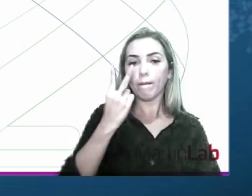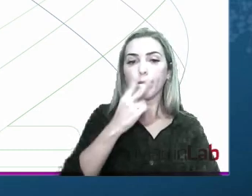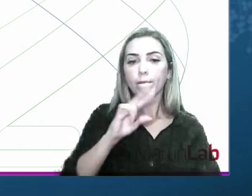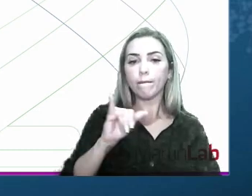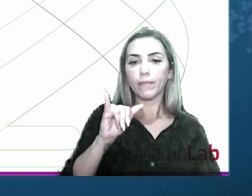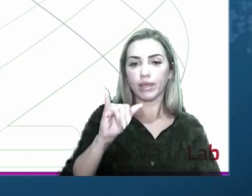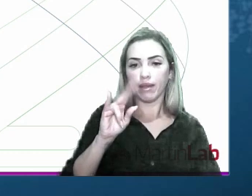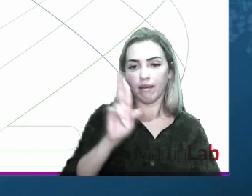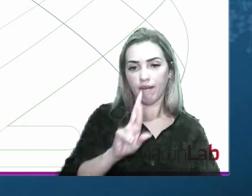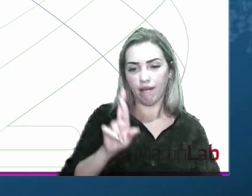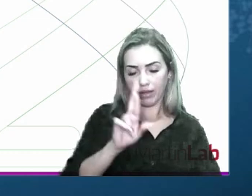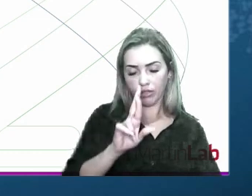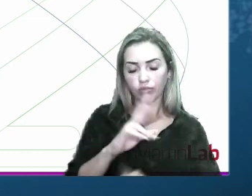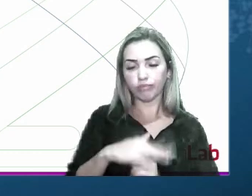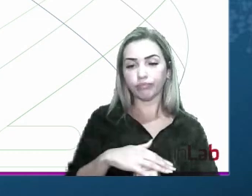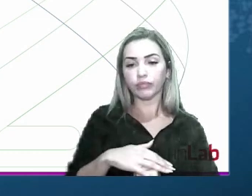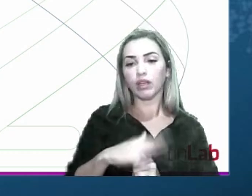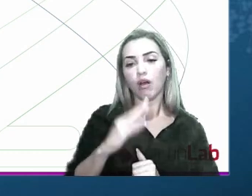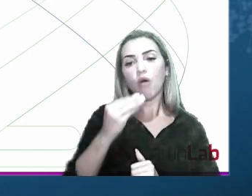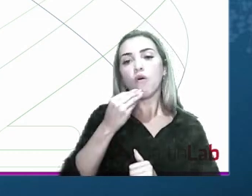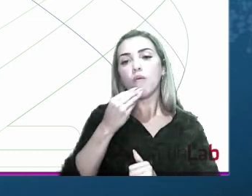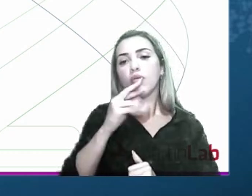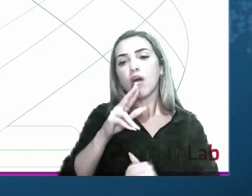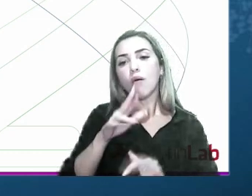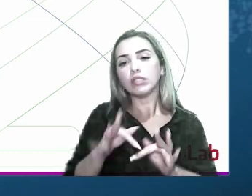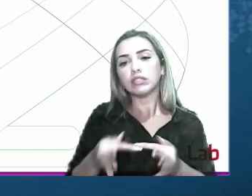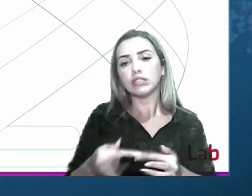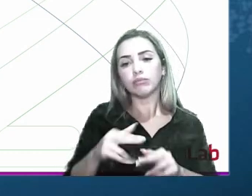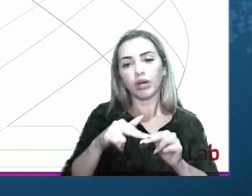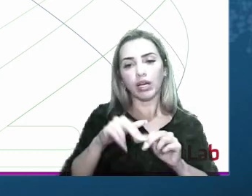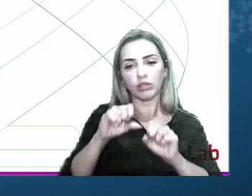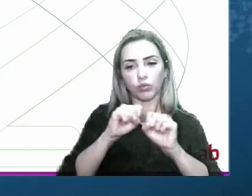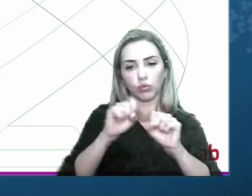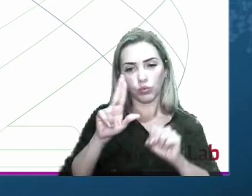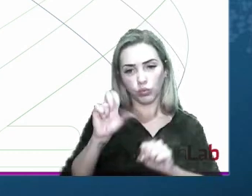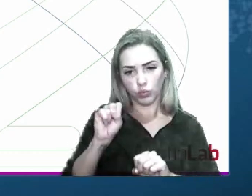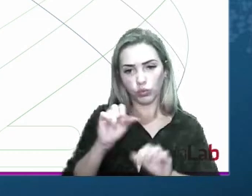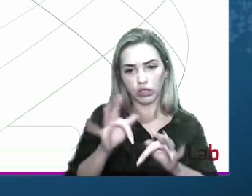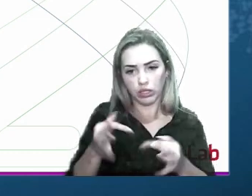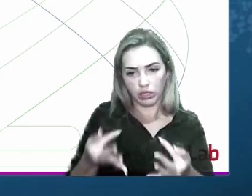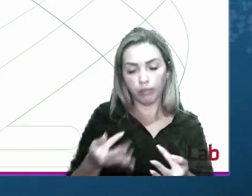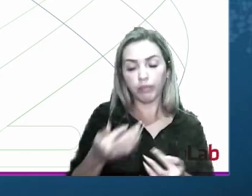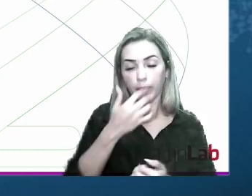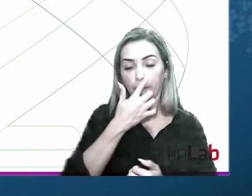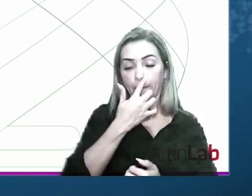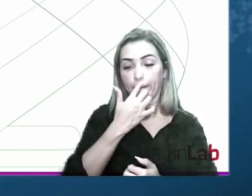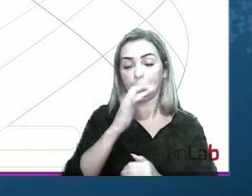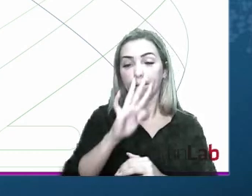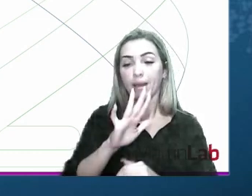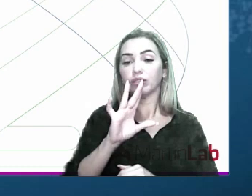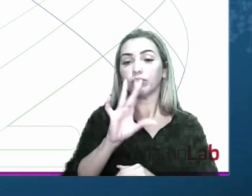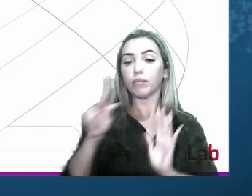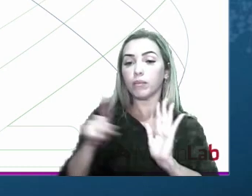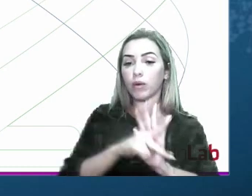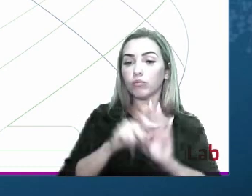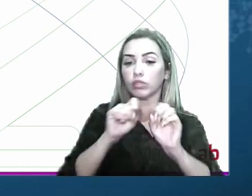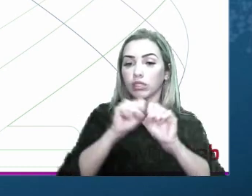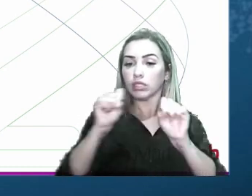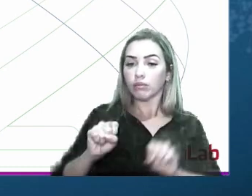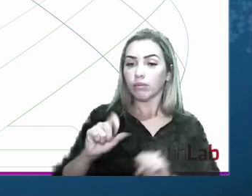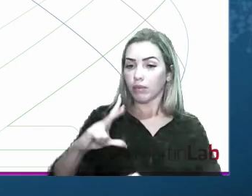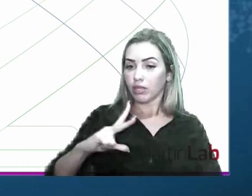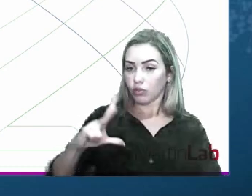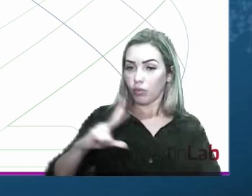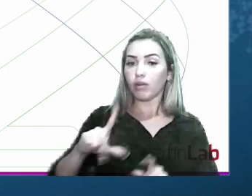reais. E claro que não é razoável para o sistema público, mas até para o sistema privado